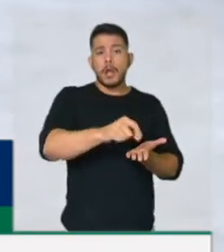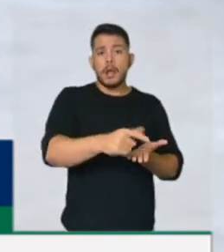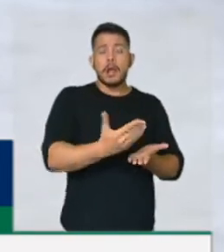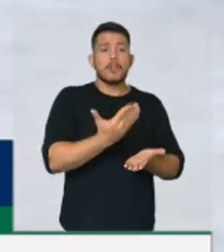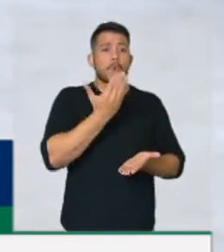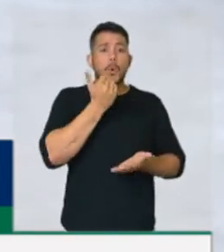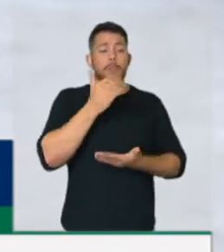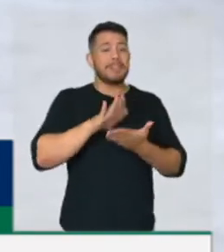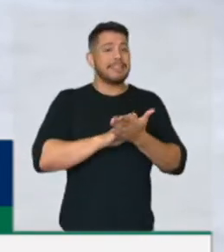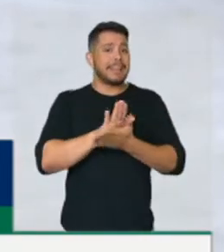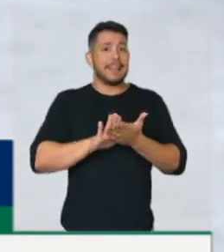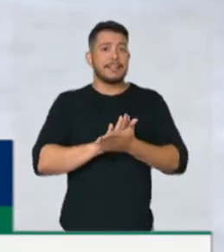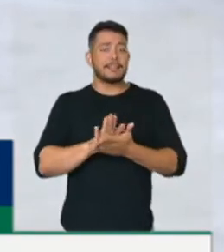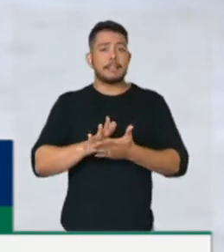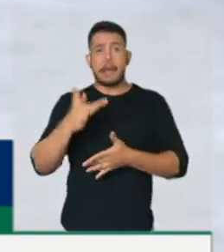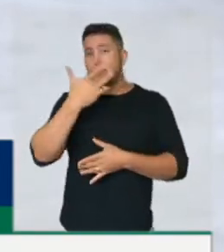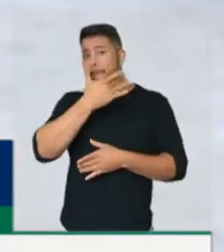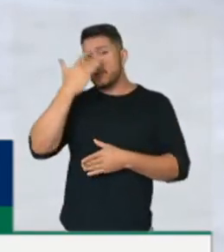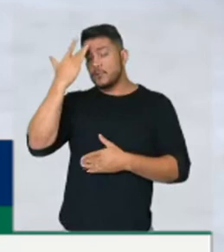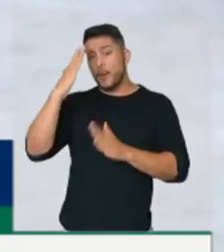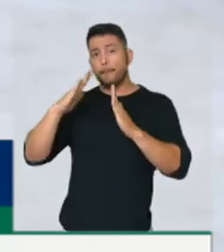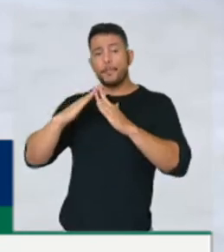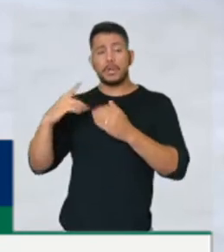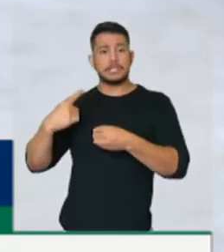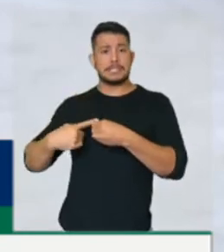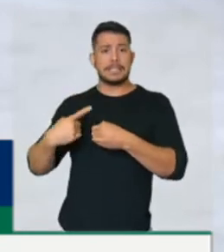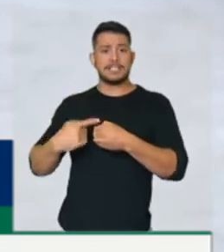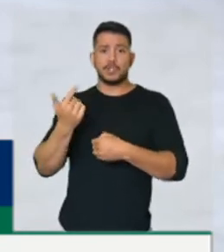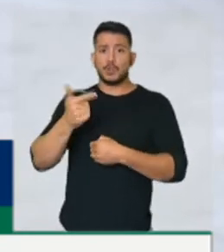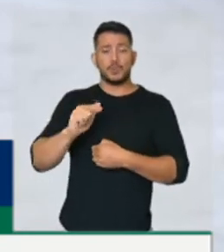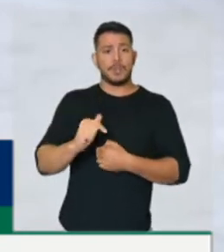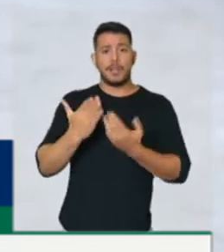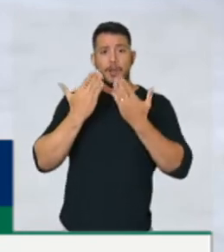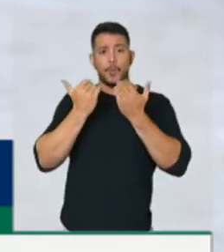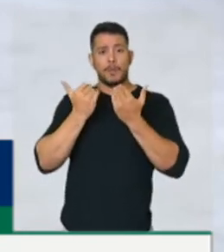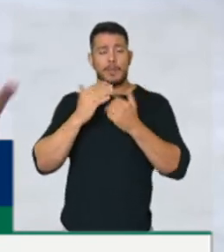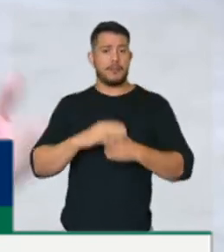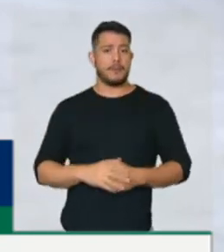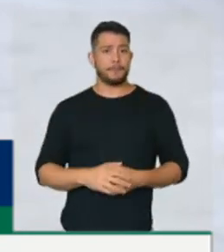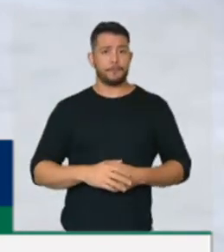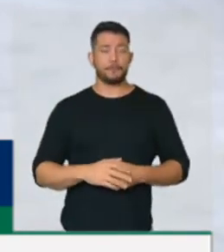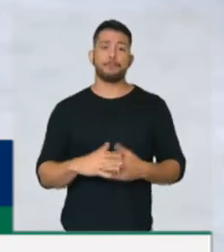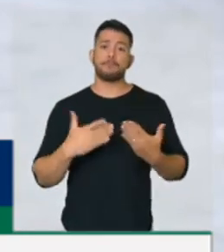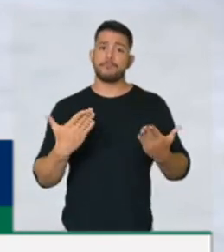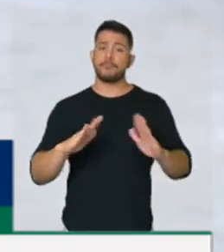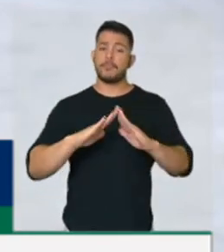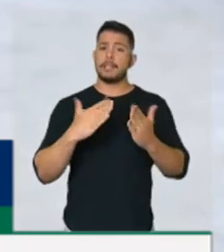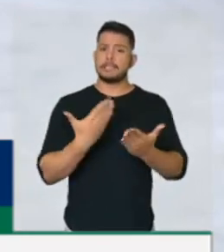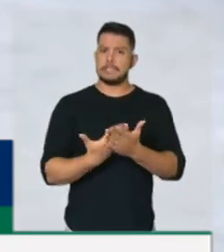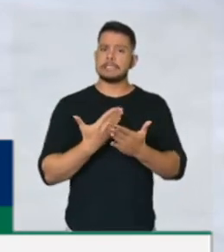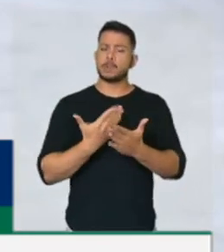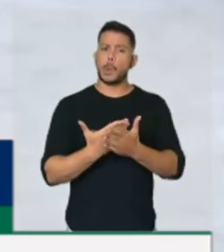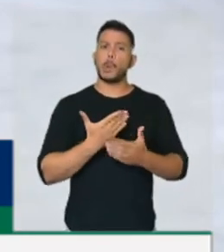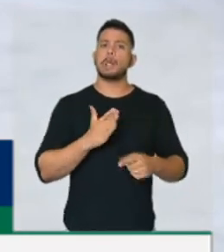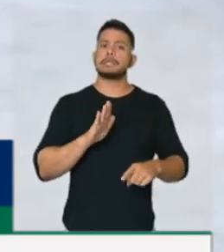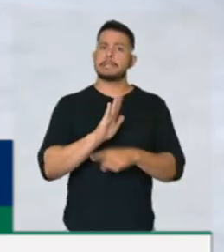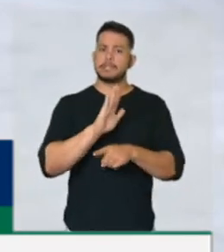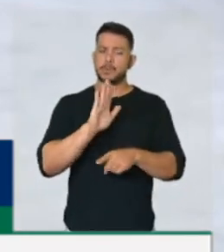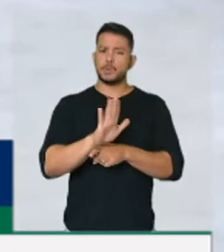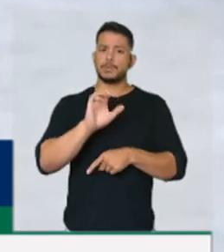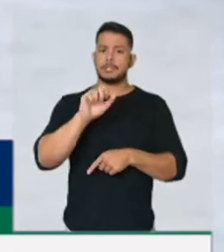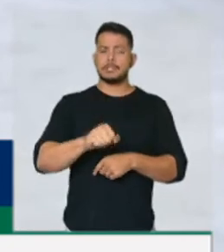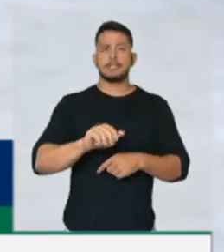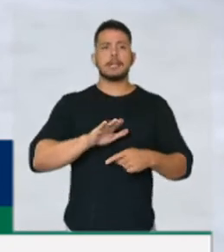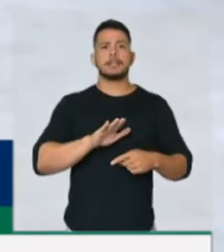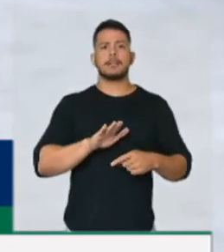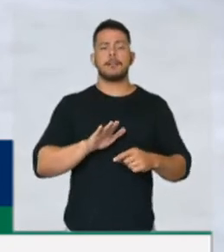janta. E as escolas família agrícola fazem um trabalho fantástico de fortalecimento da nossa agricultura,